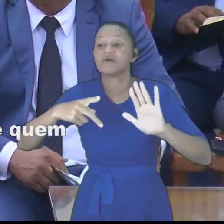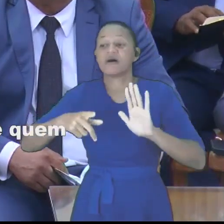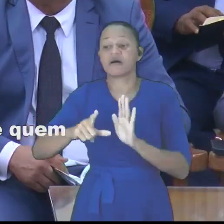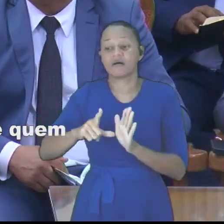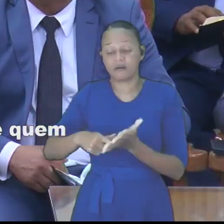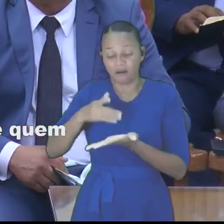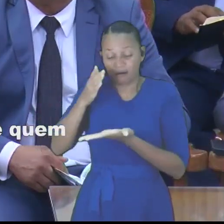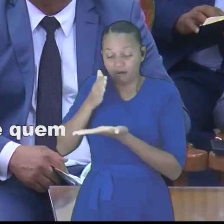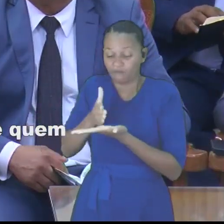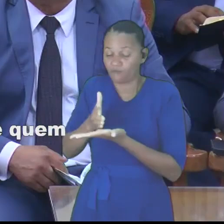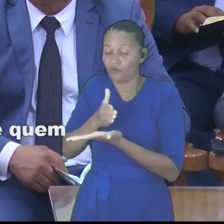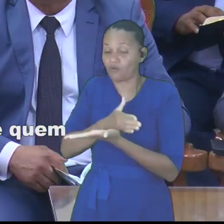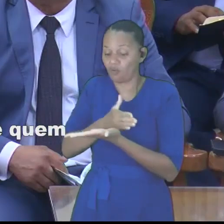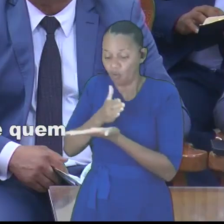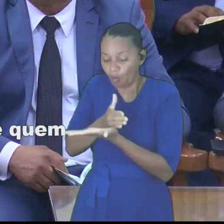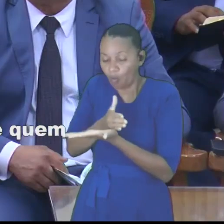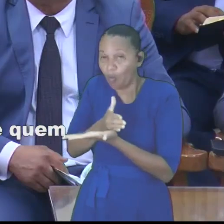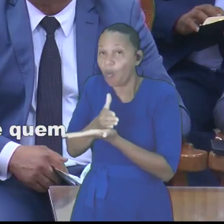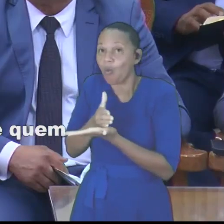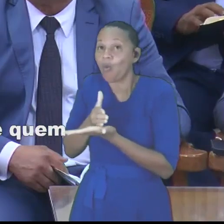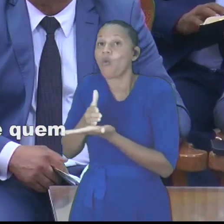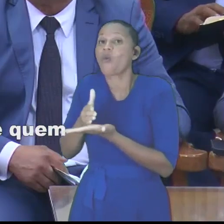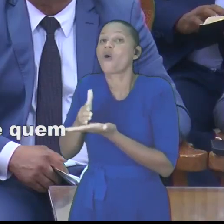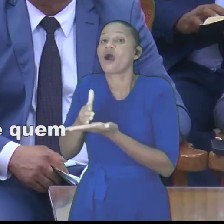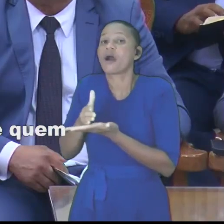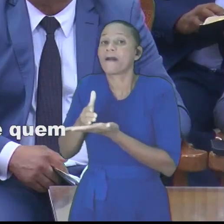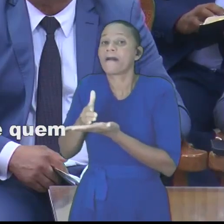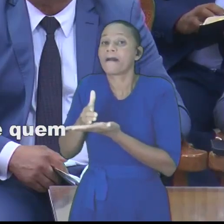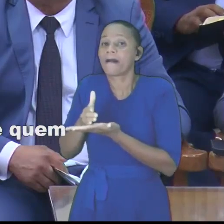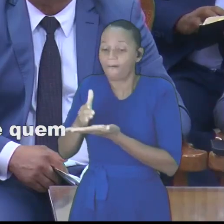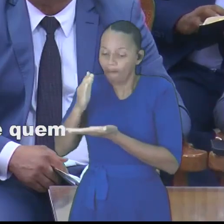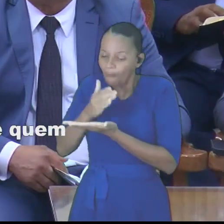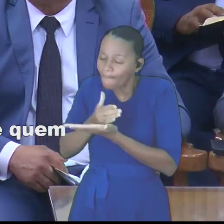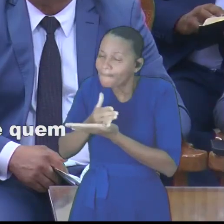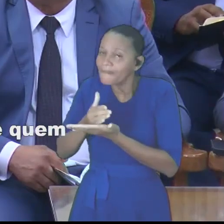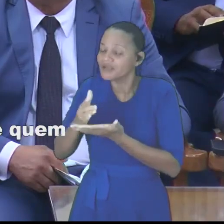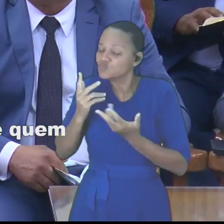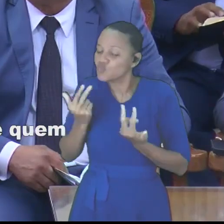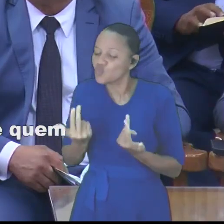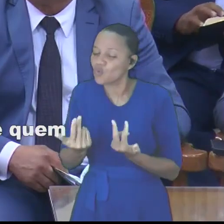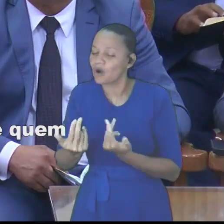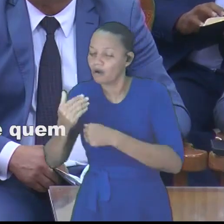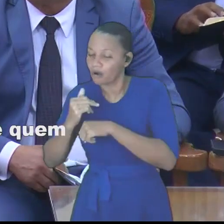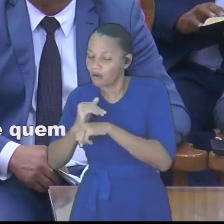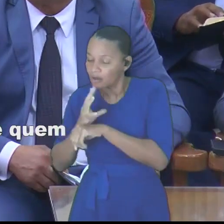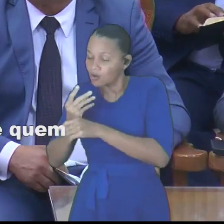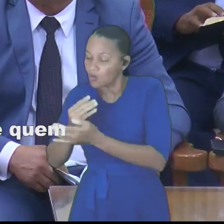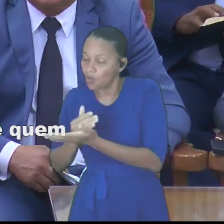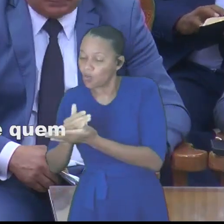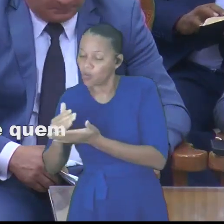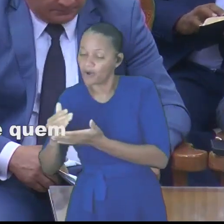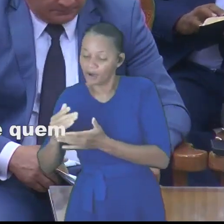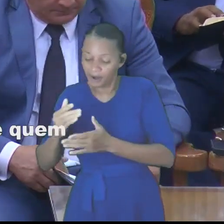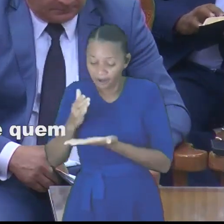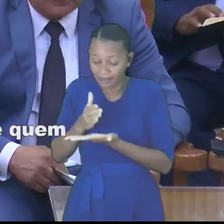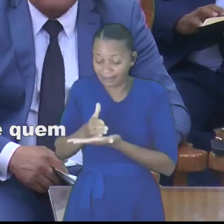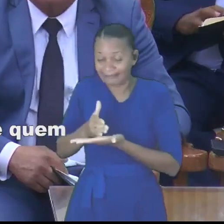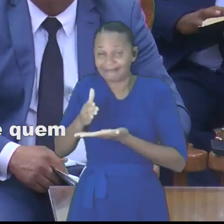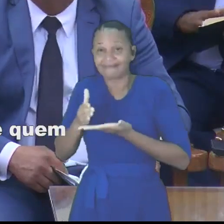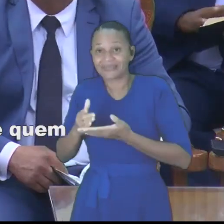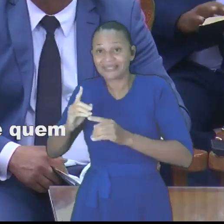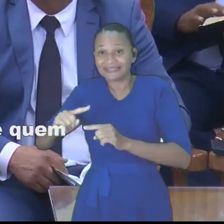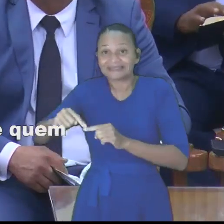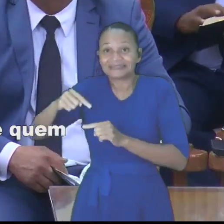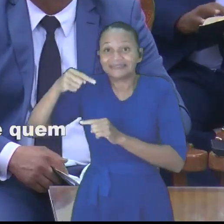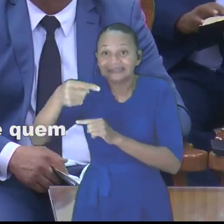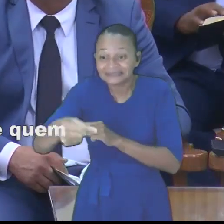parte, começaria a se cumprir no início da igreja. E essa outra parte vai se cumprir depois